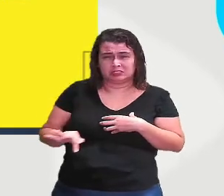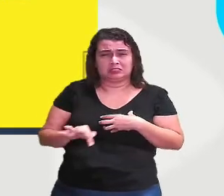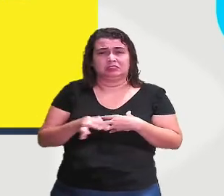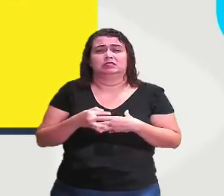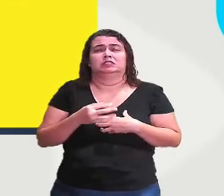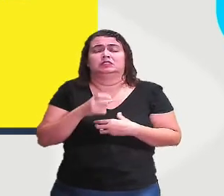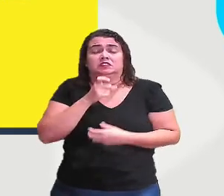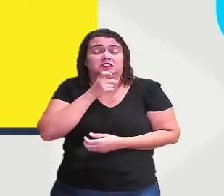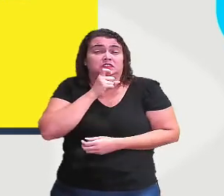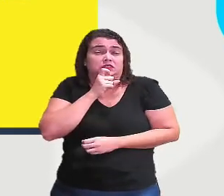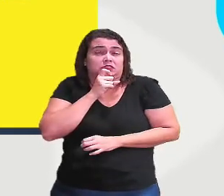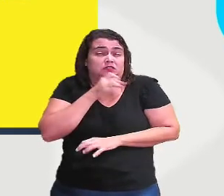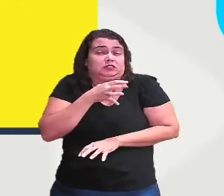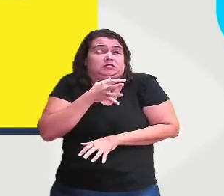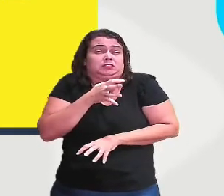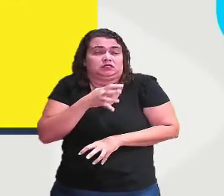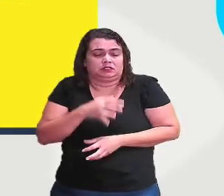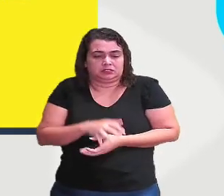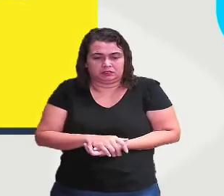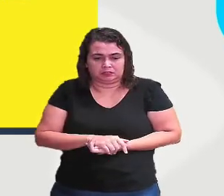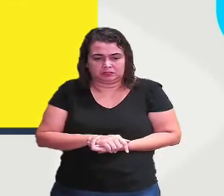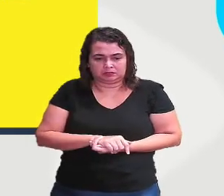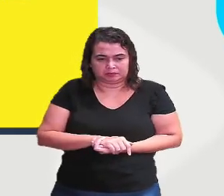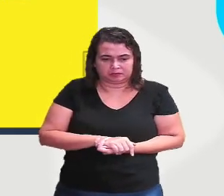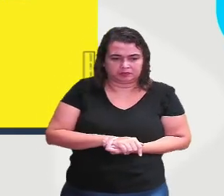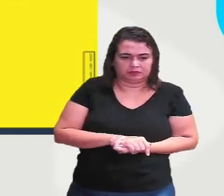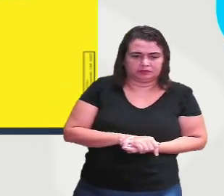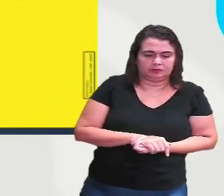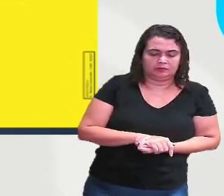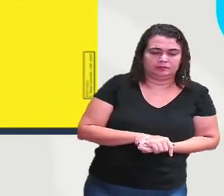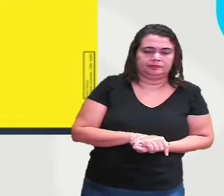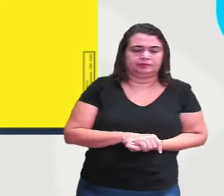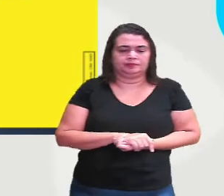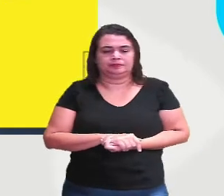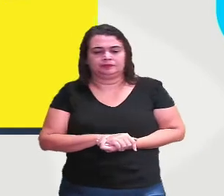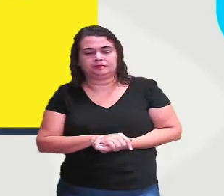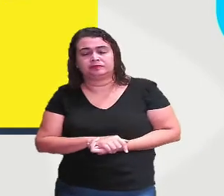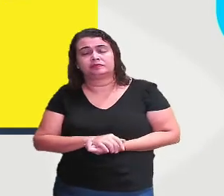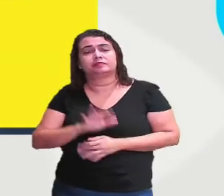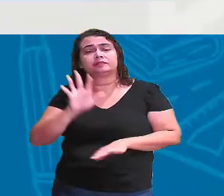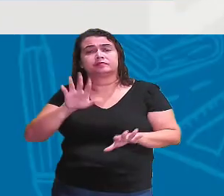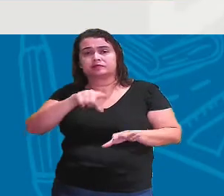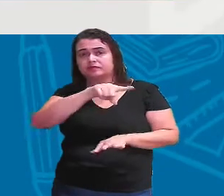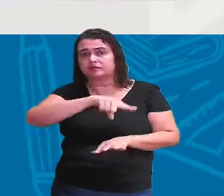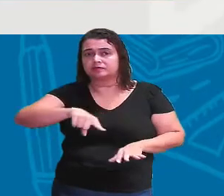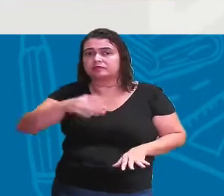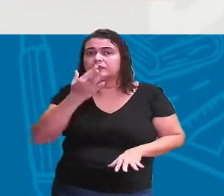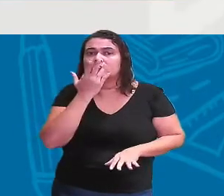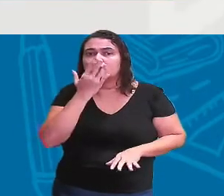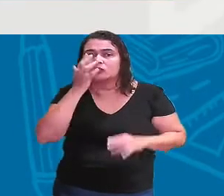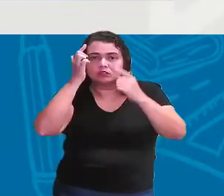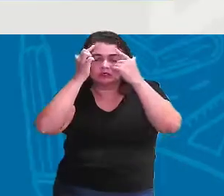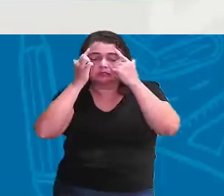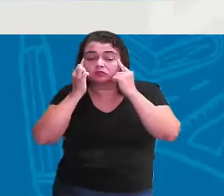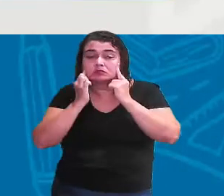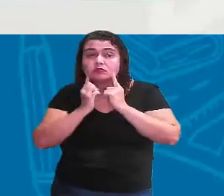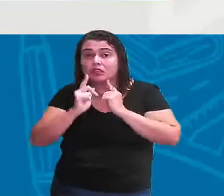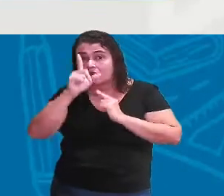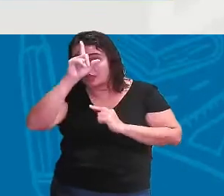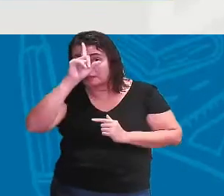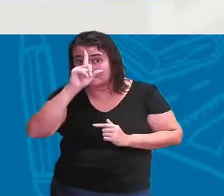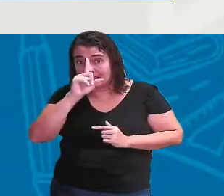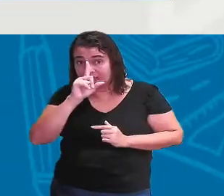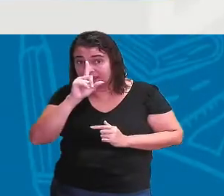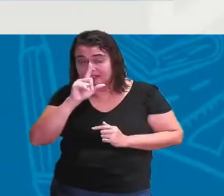mialgias, generalizada, ó, prostração e icterícia. Você ficar com a pele amarelada. Por quê? Porque ela vai atuar